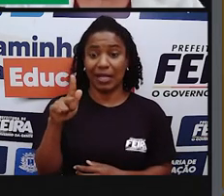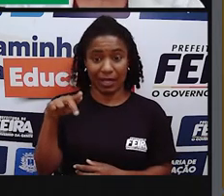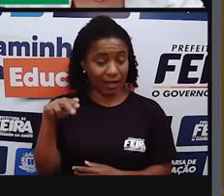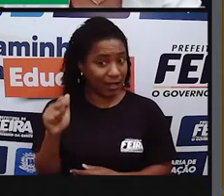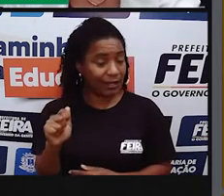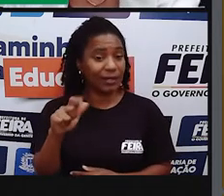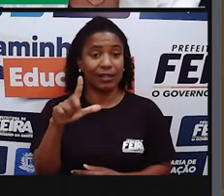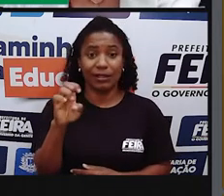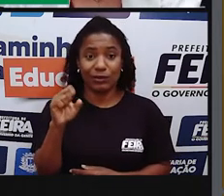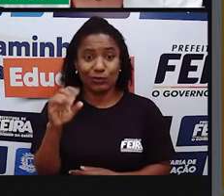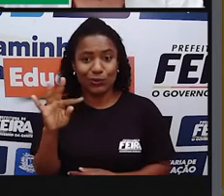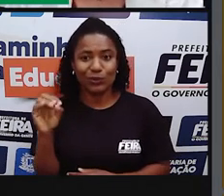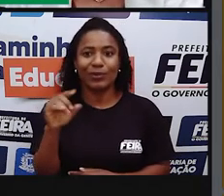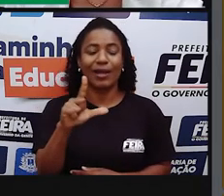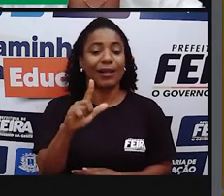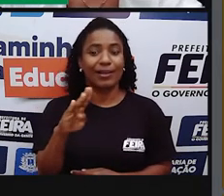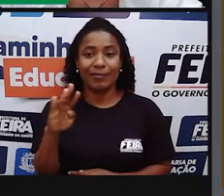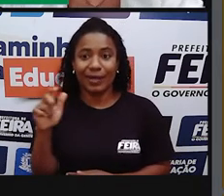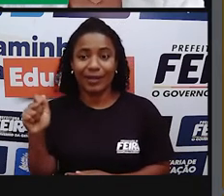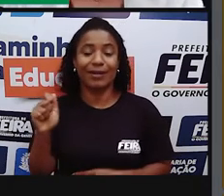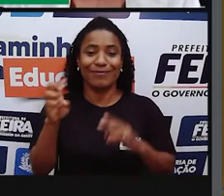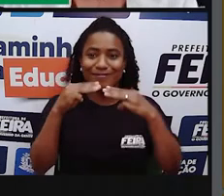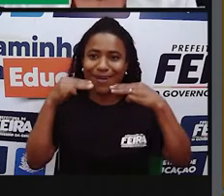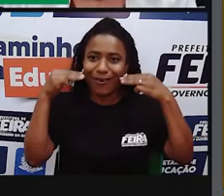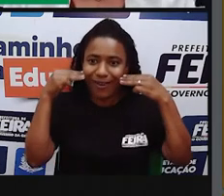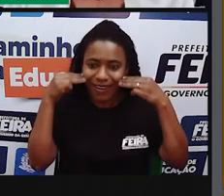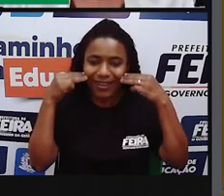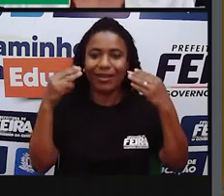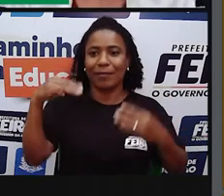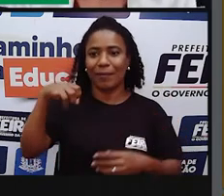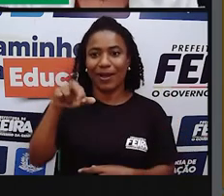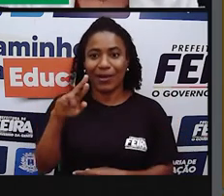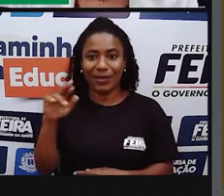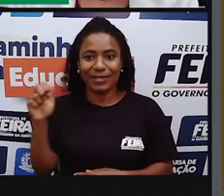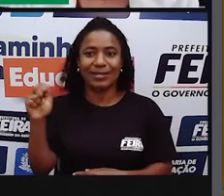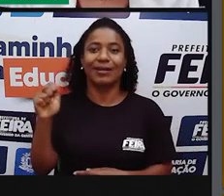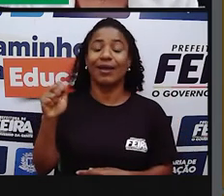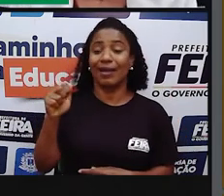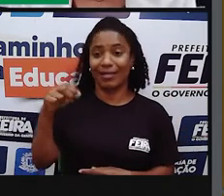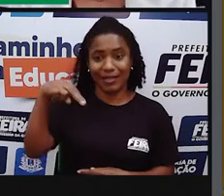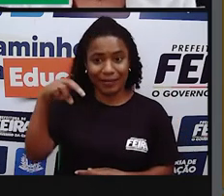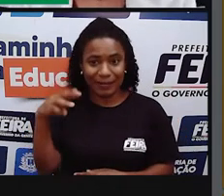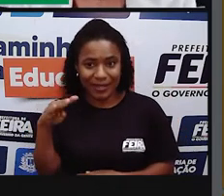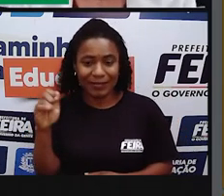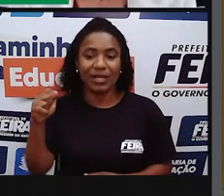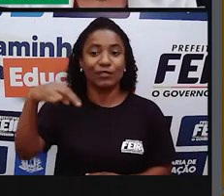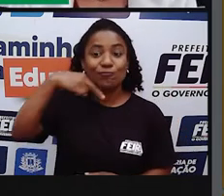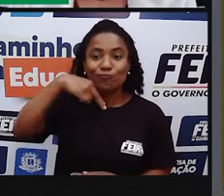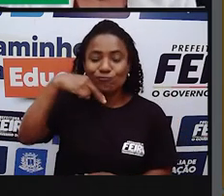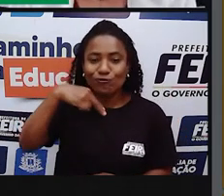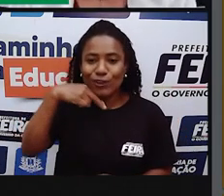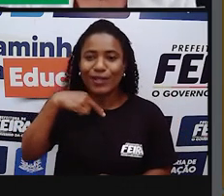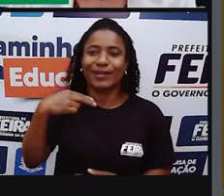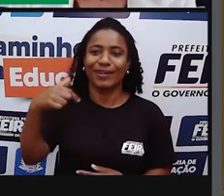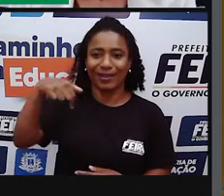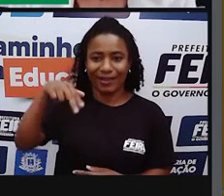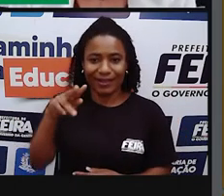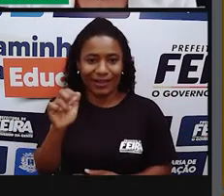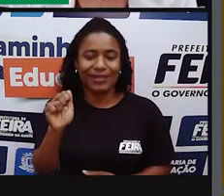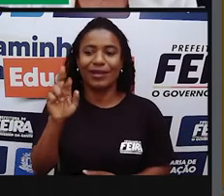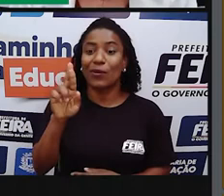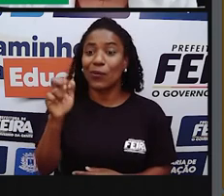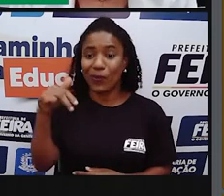Lesoto, Libéria, Malawi, Maurícia, Namíbia, Nigéria, Quênia,